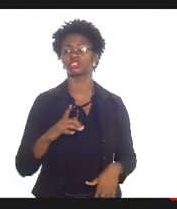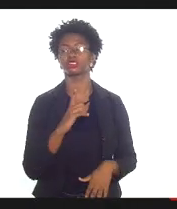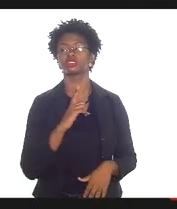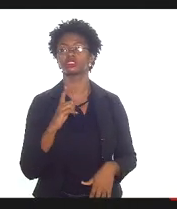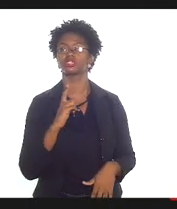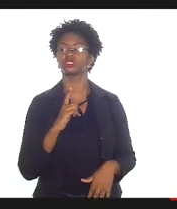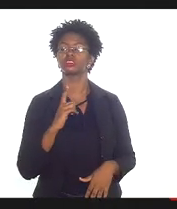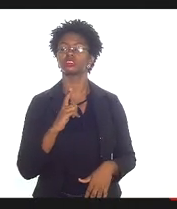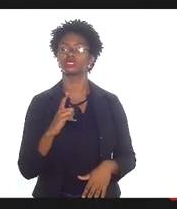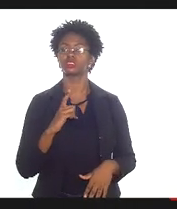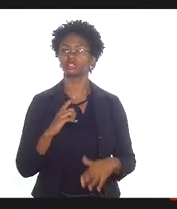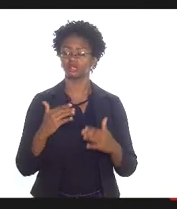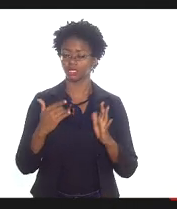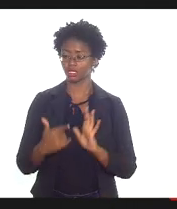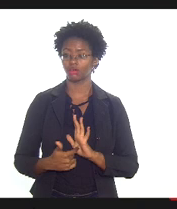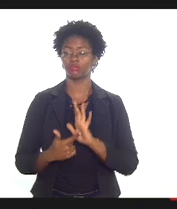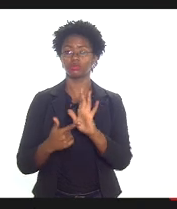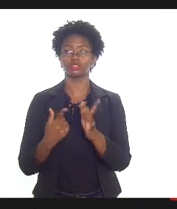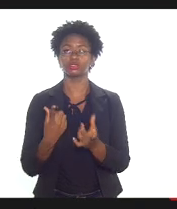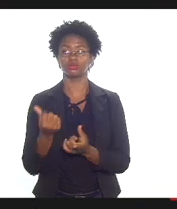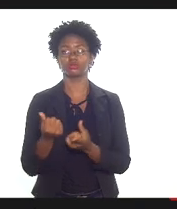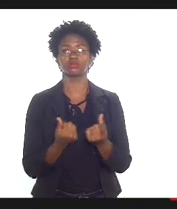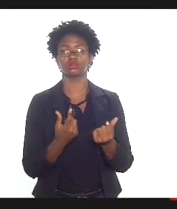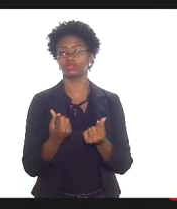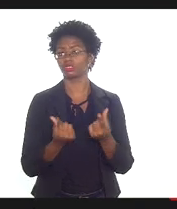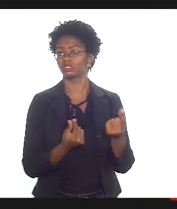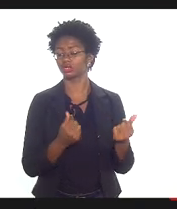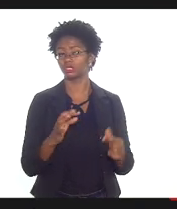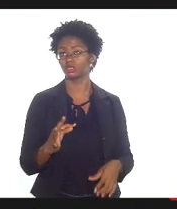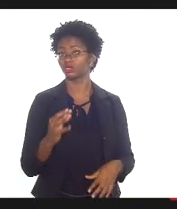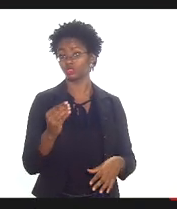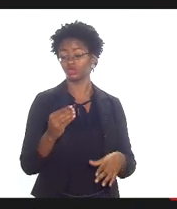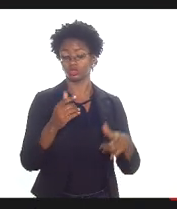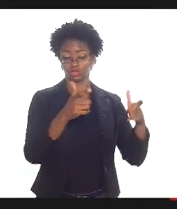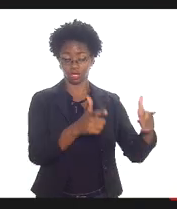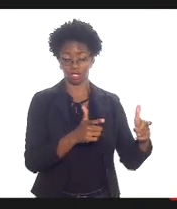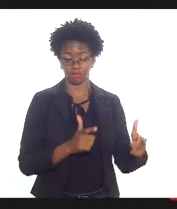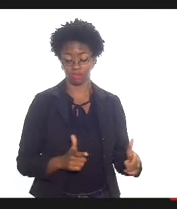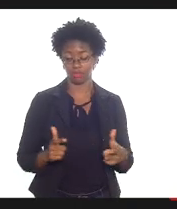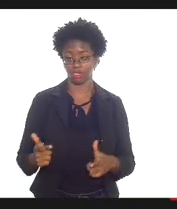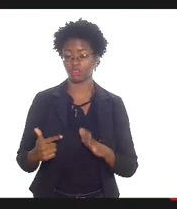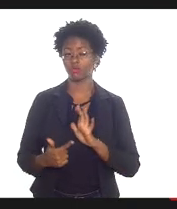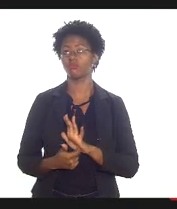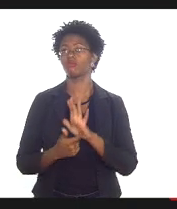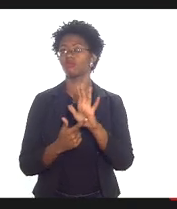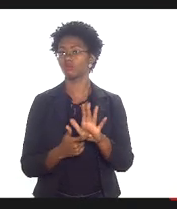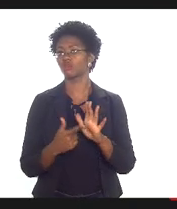uma exposição financeira e todo o campo tem exposição financeira,